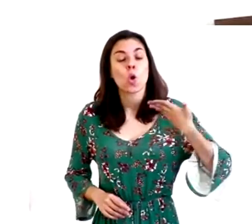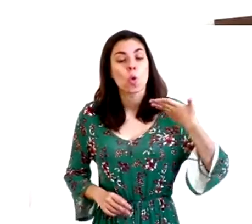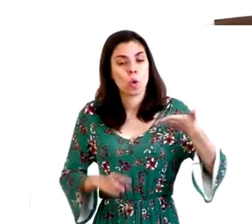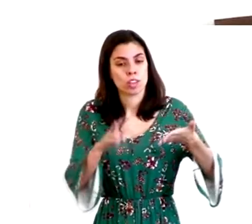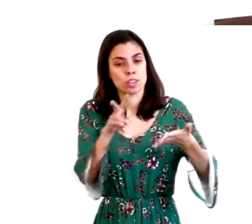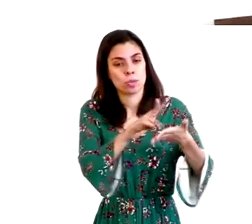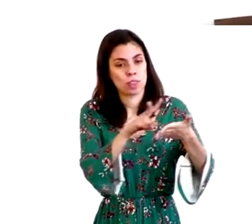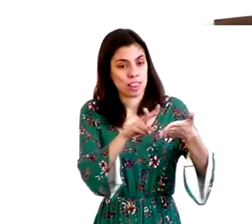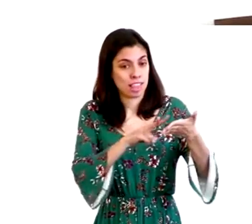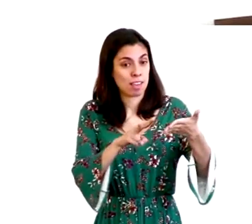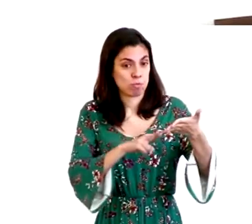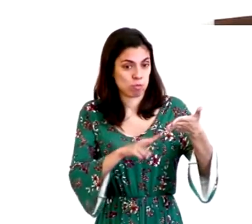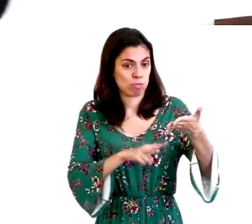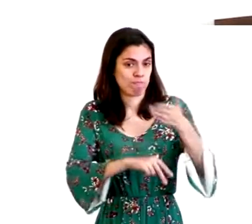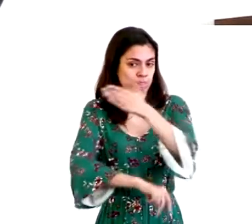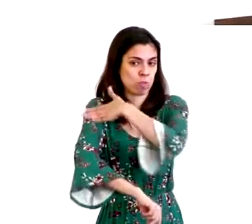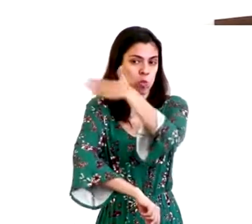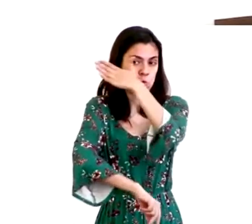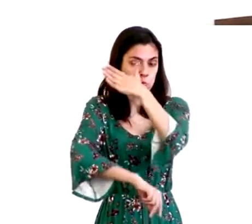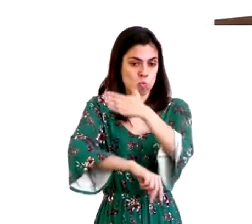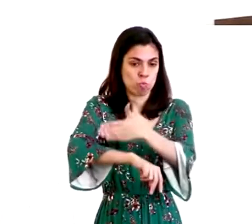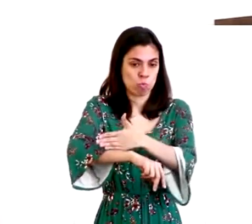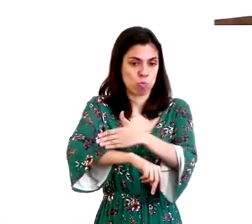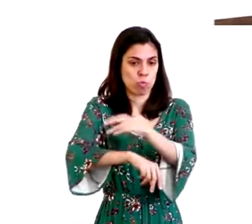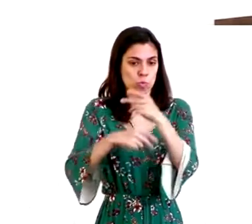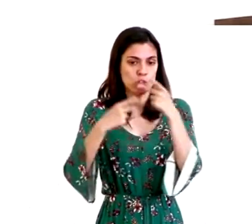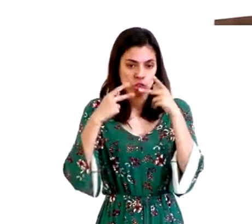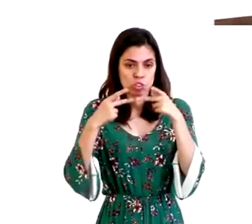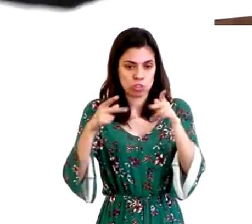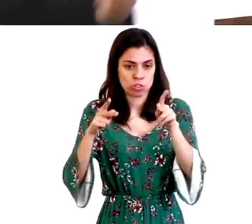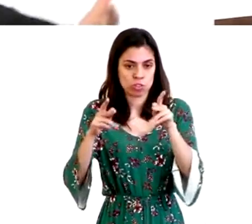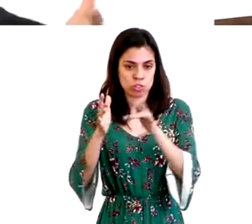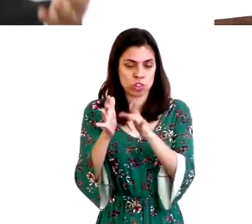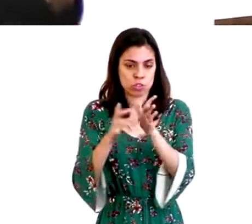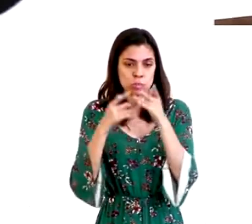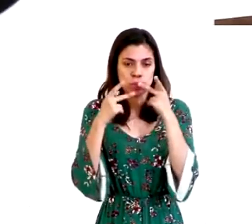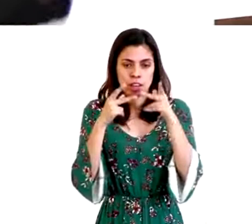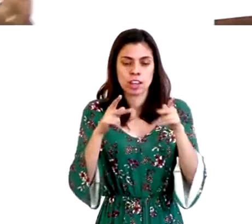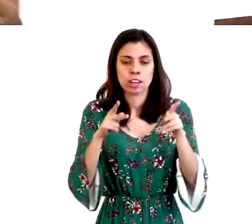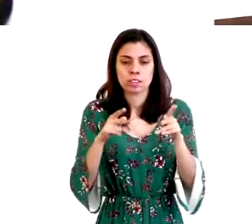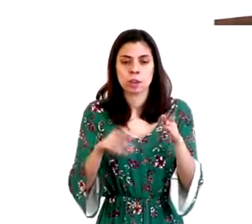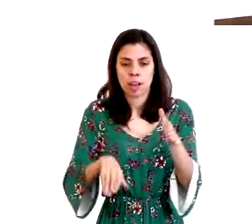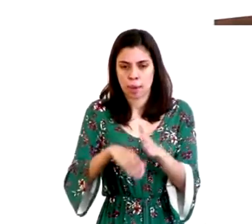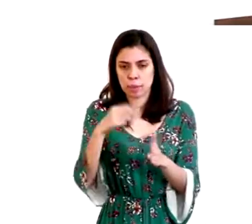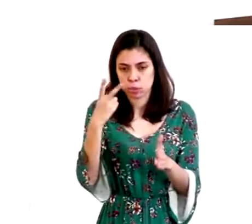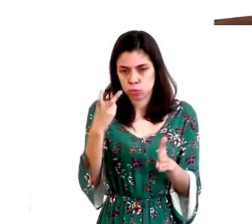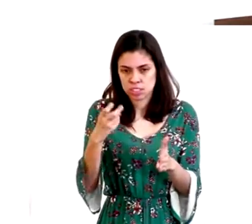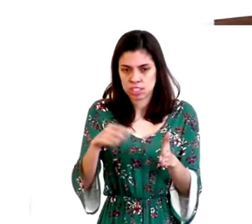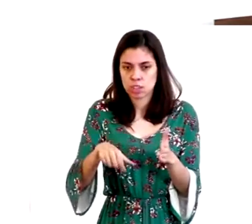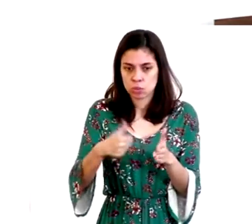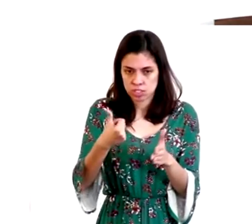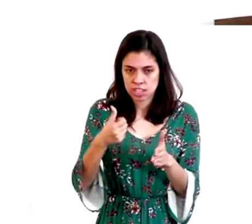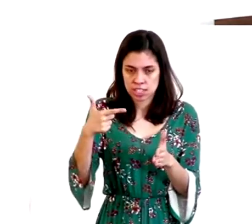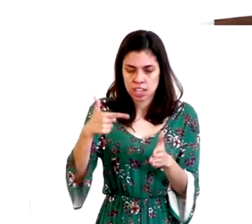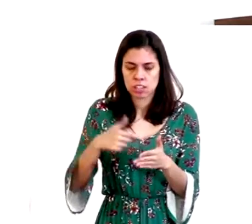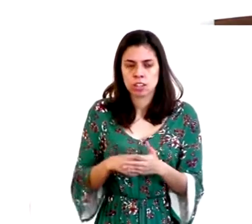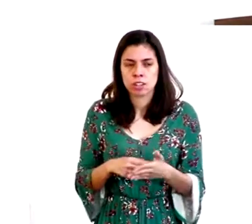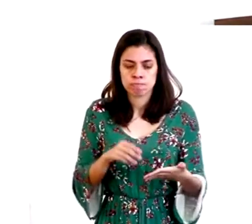padrão é por demais elevado para um cidadão do reino dos céus.